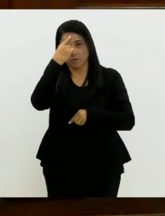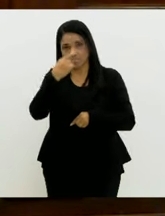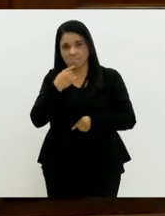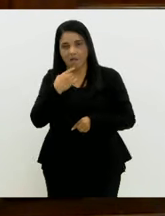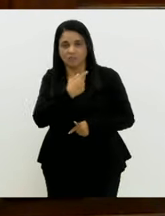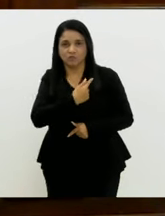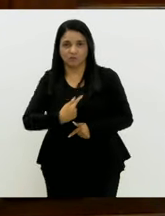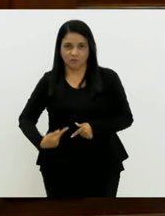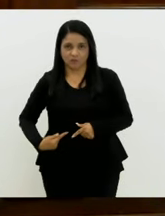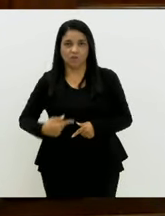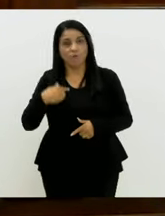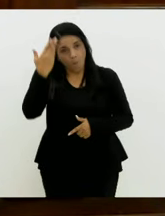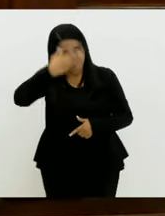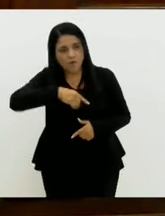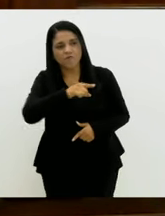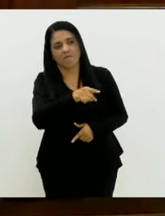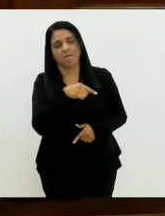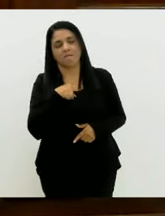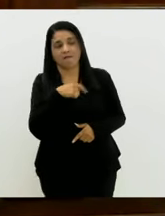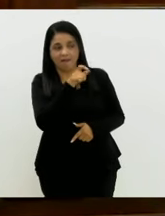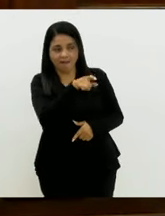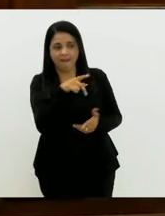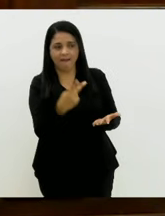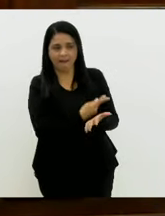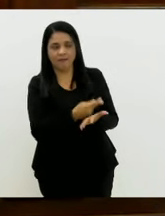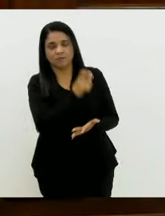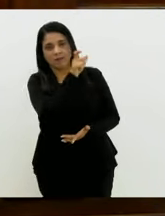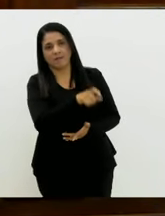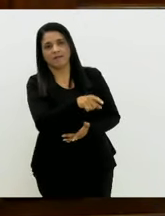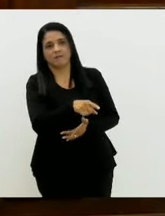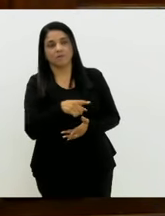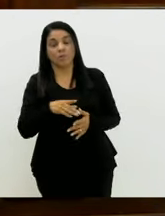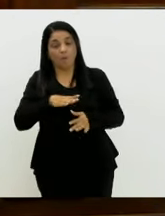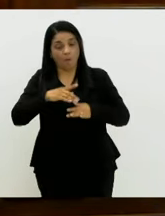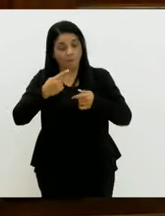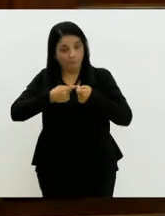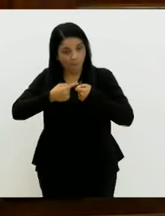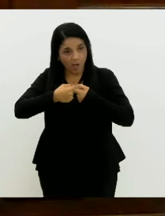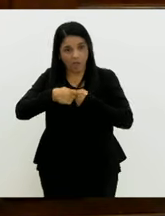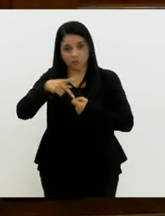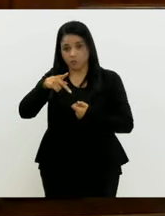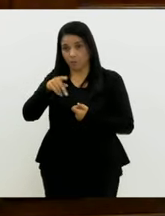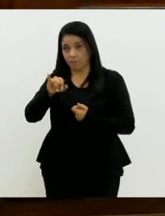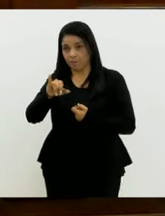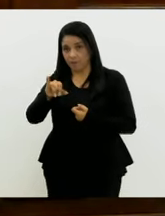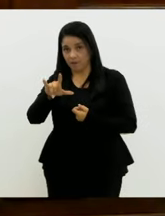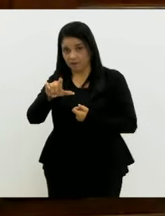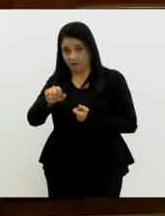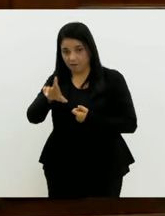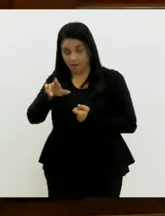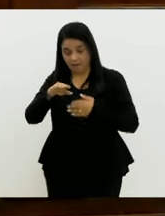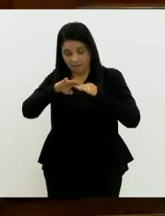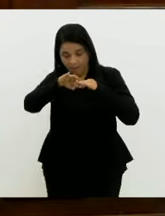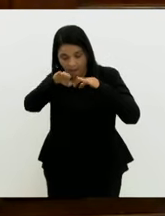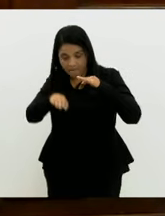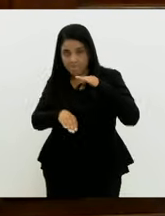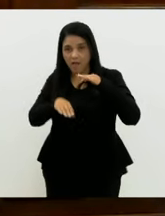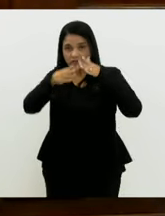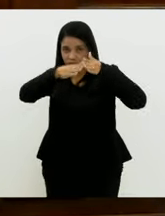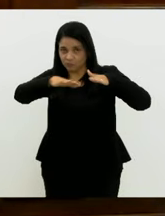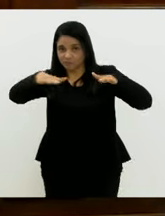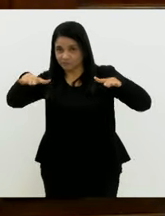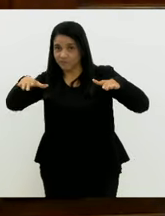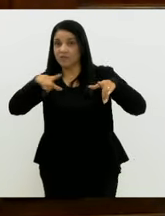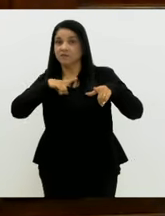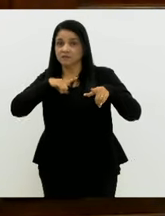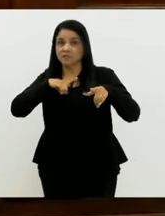ele. Em alguns momentos, o bairro do Pilar fica abaixo do nível, mas quando nós temos tábua de maré alta e